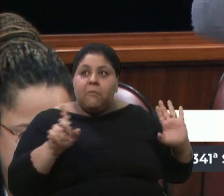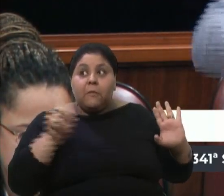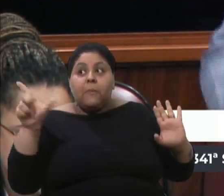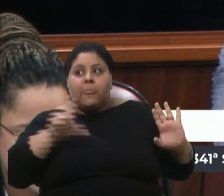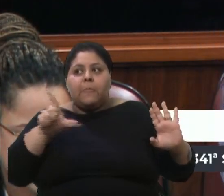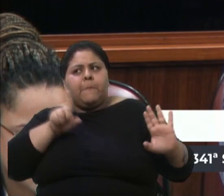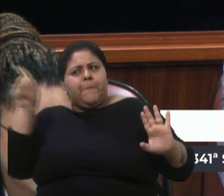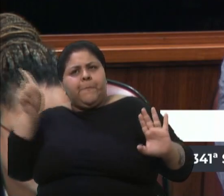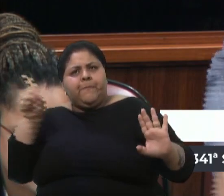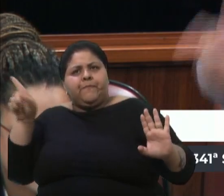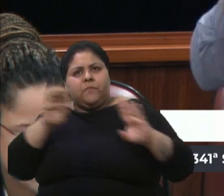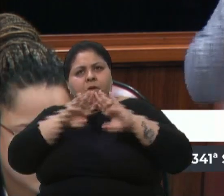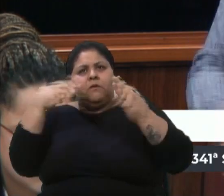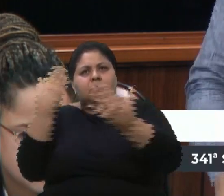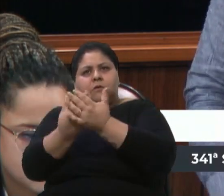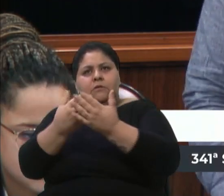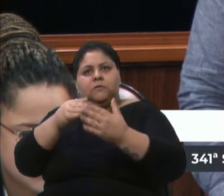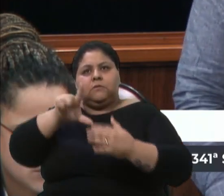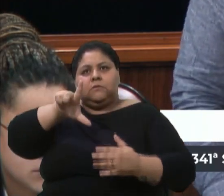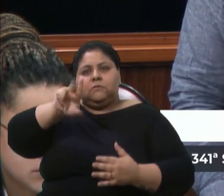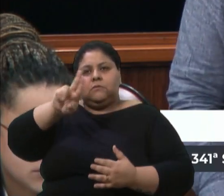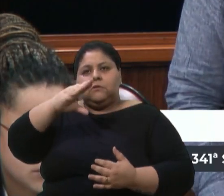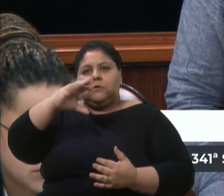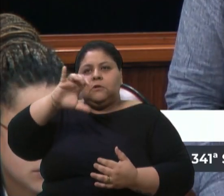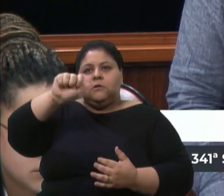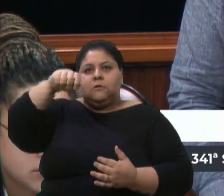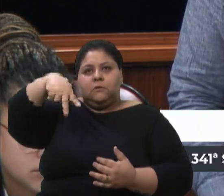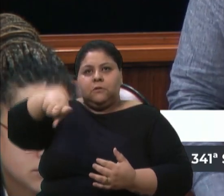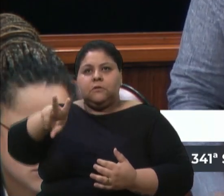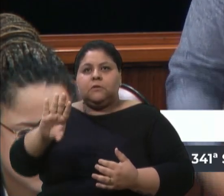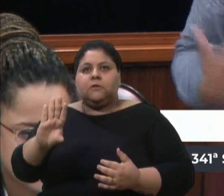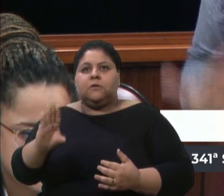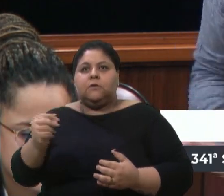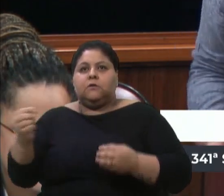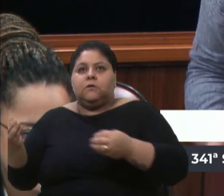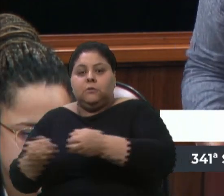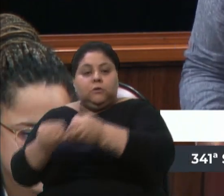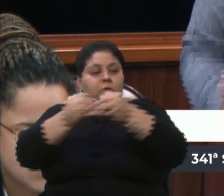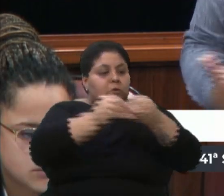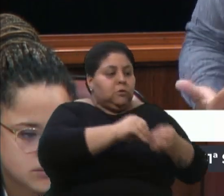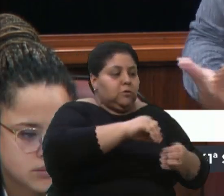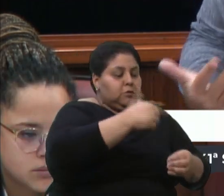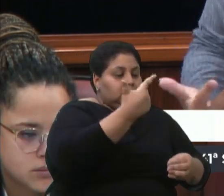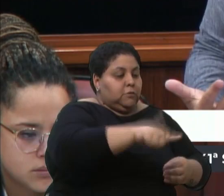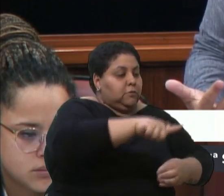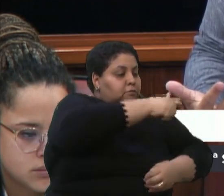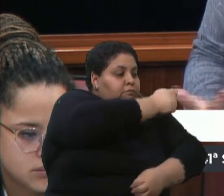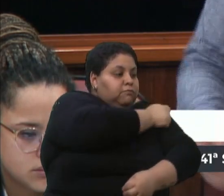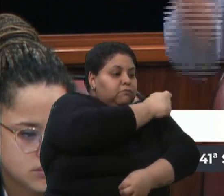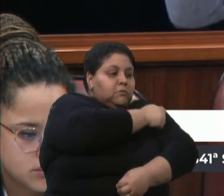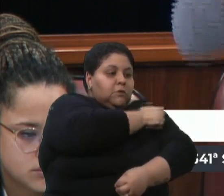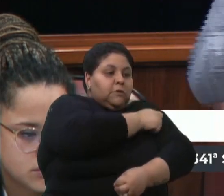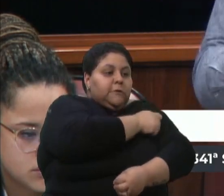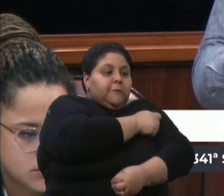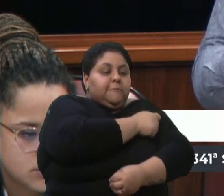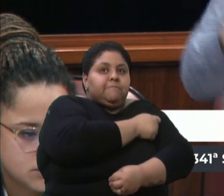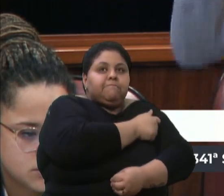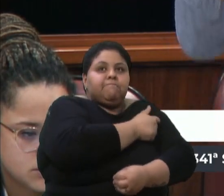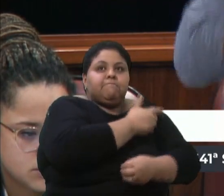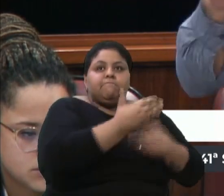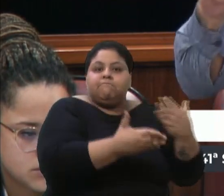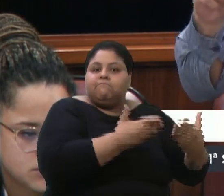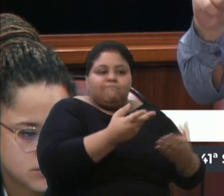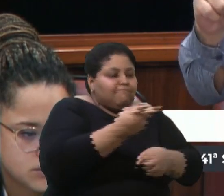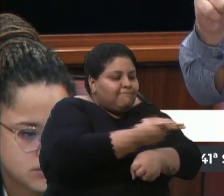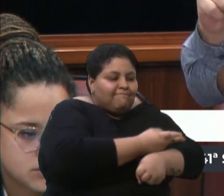para trazer os alunos do Luciano Corsetti para o centro ou para as outras escolas? Não tem. Então, é lógico que não vai ter procura. Enquanto isso,